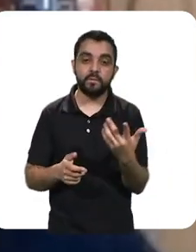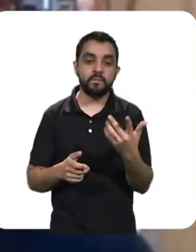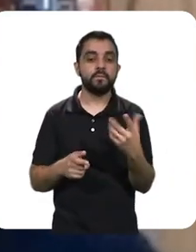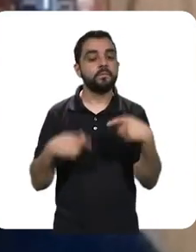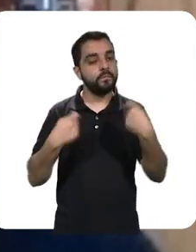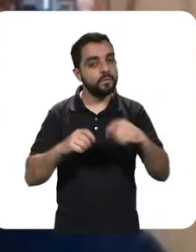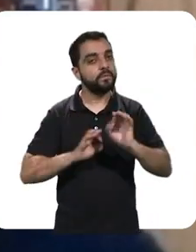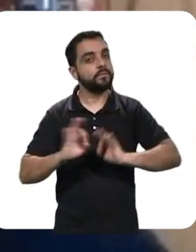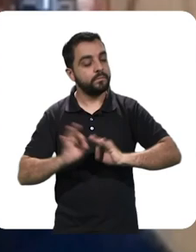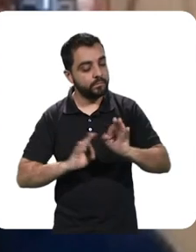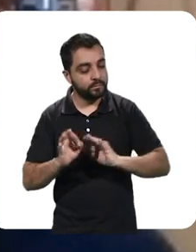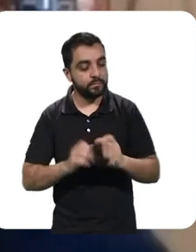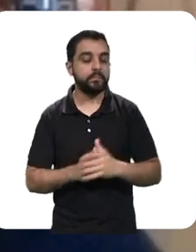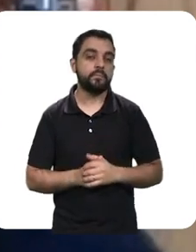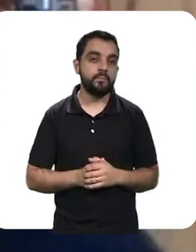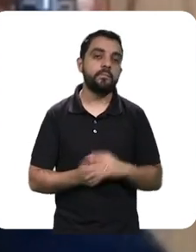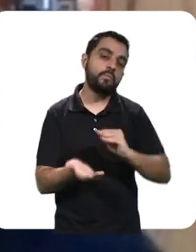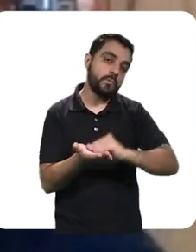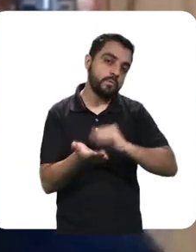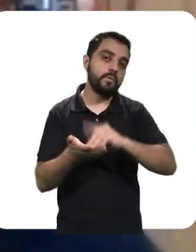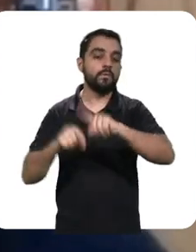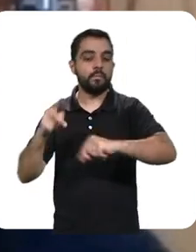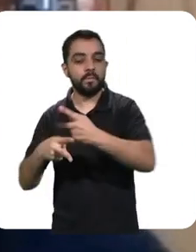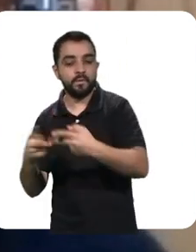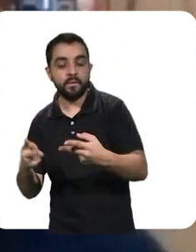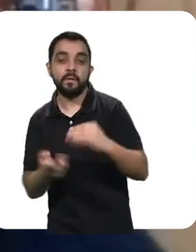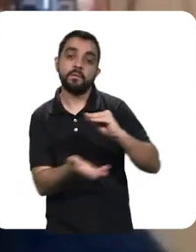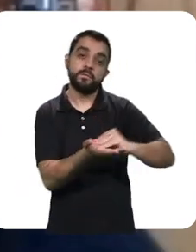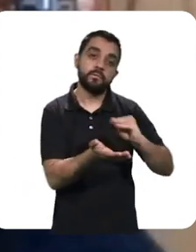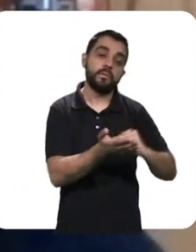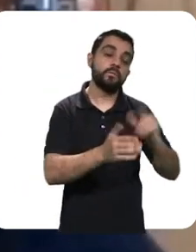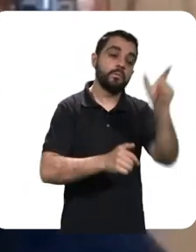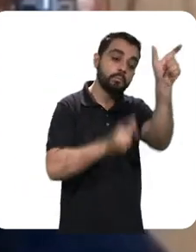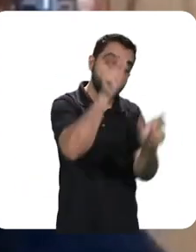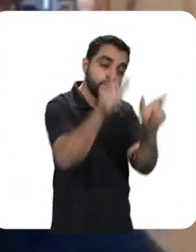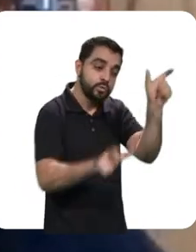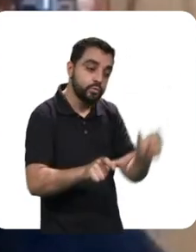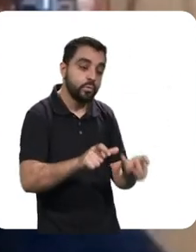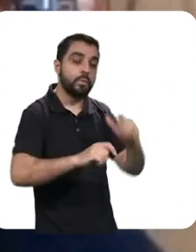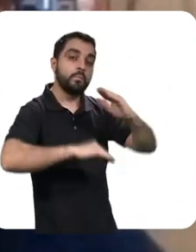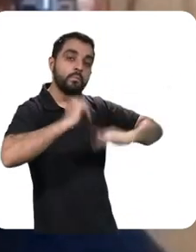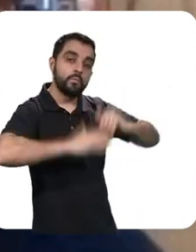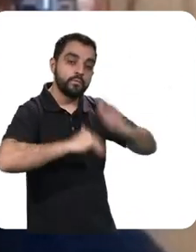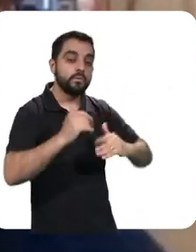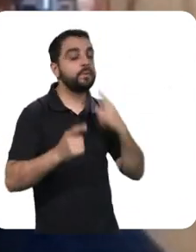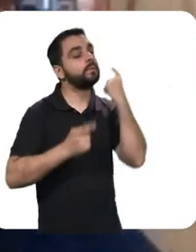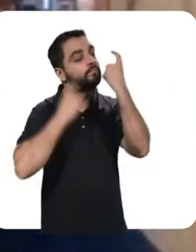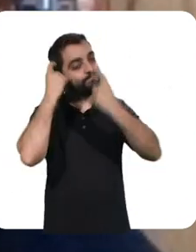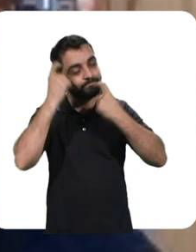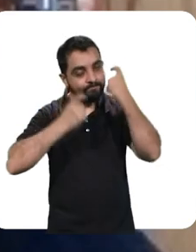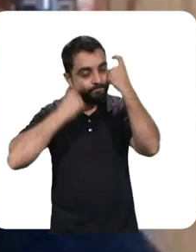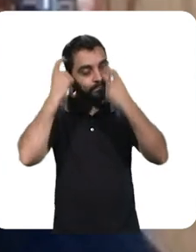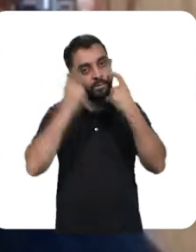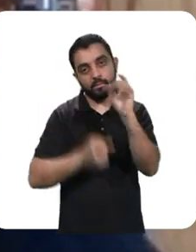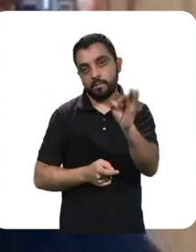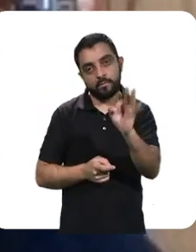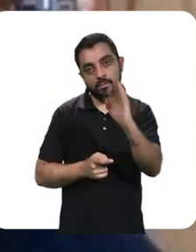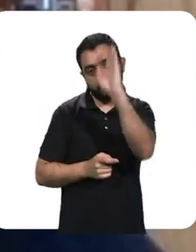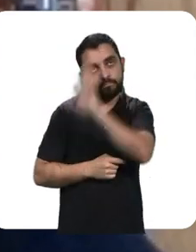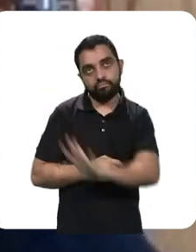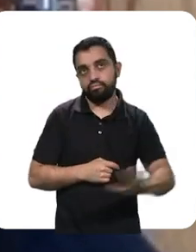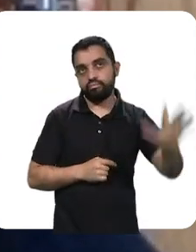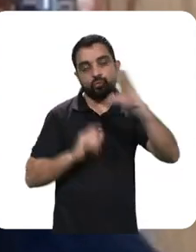saber trabalhar com a complexidade que esse paciente exige. Então, eu compartilho a sua preocupação com a de todos